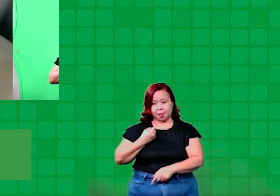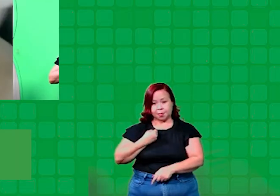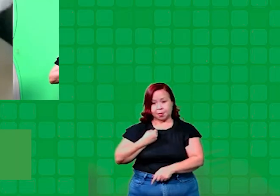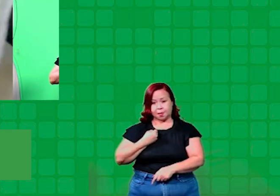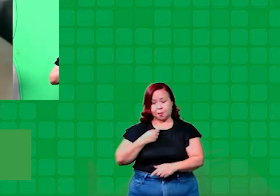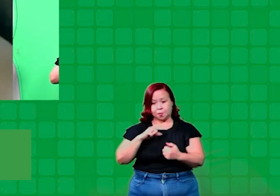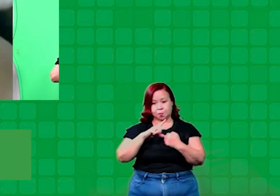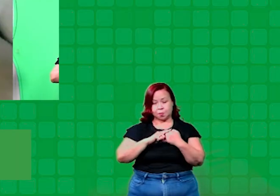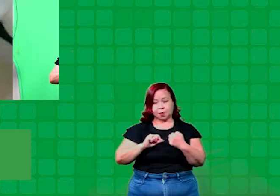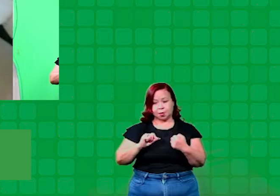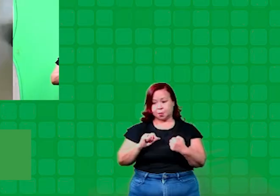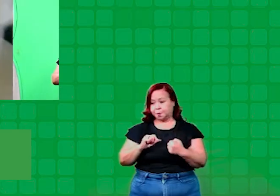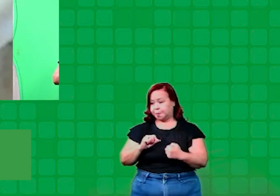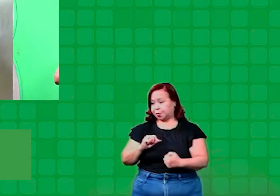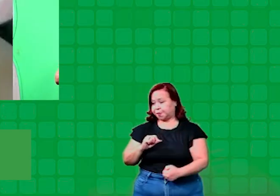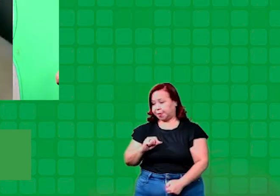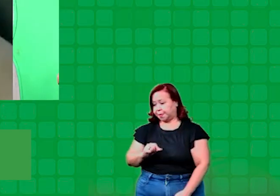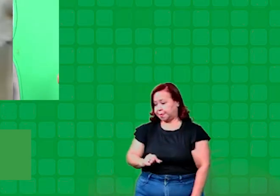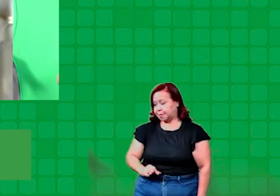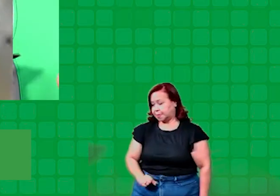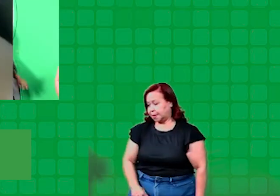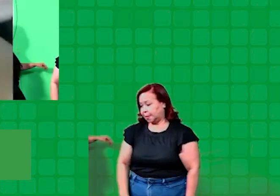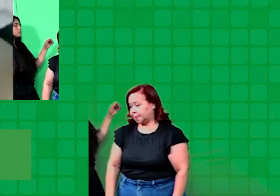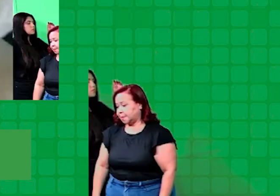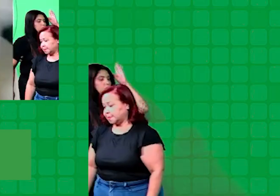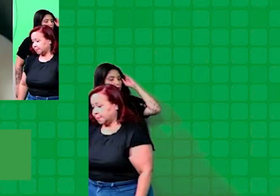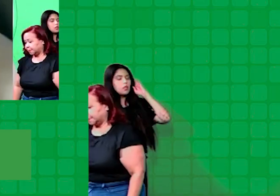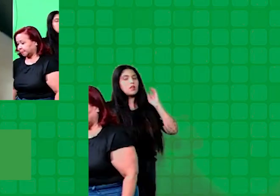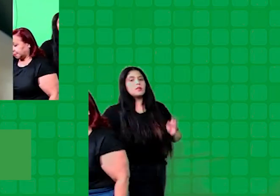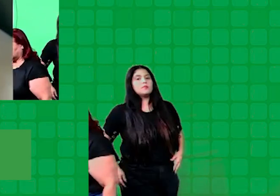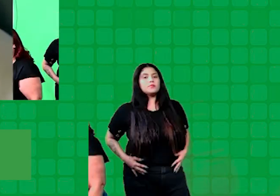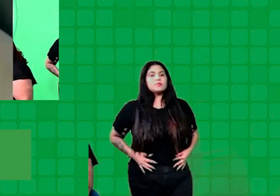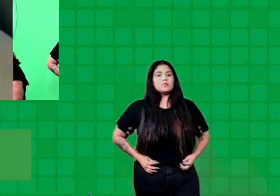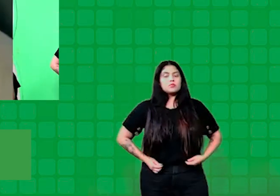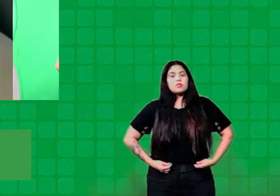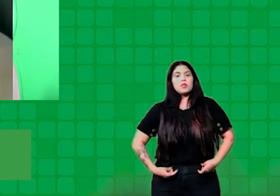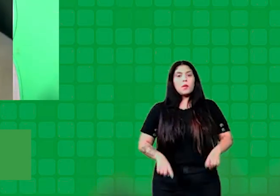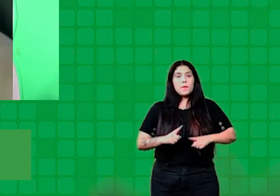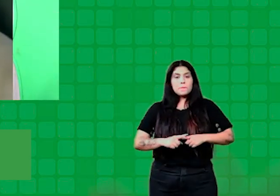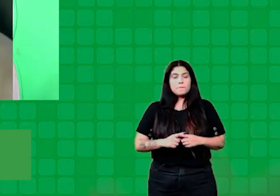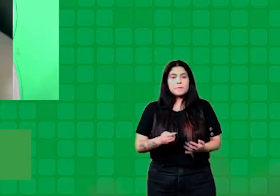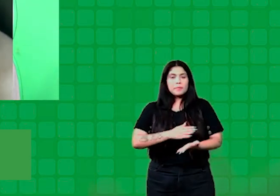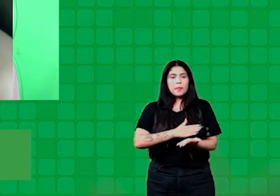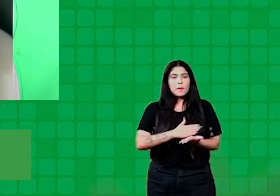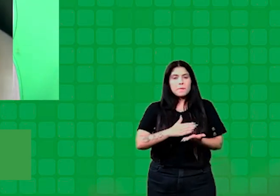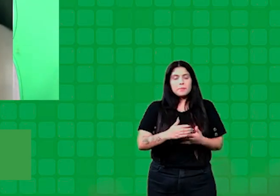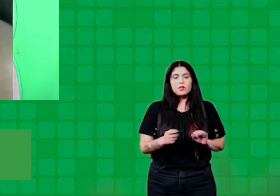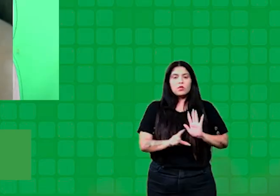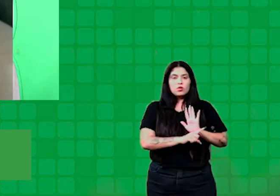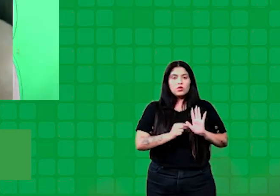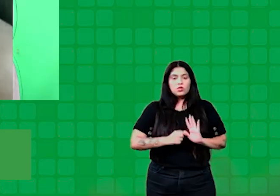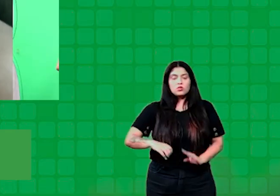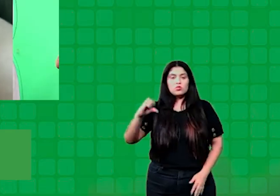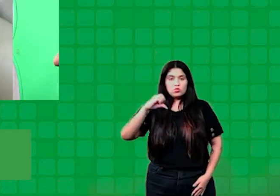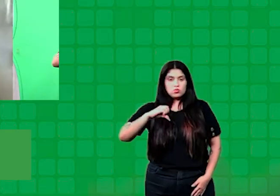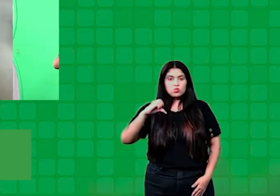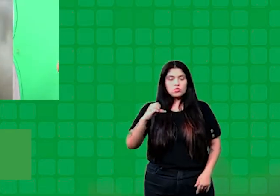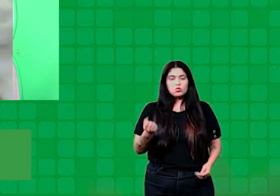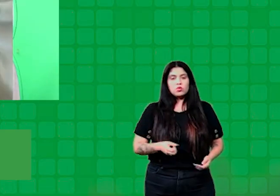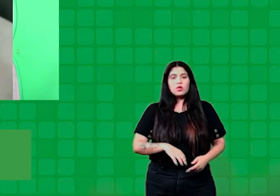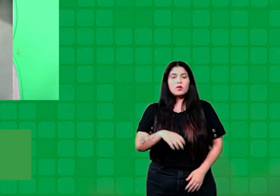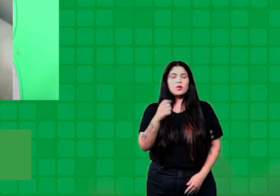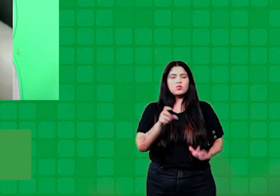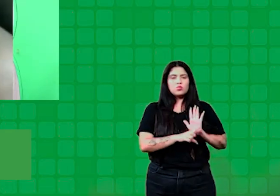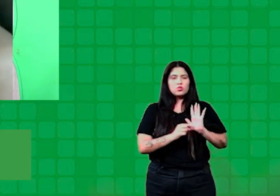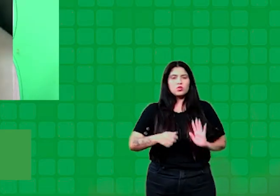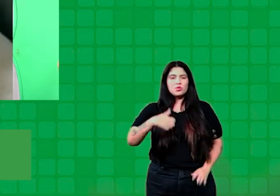dos artigos do regulamento. Por quê? A partir do artigo 9º, eu tenho que vir artigo 10, 11, 12,